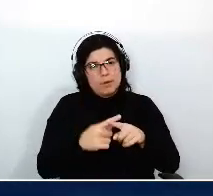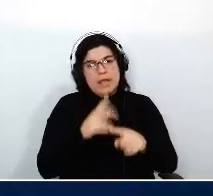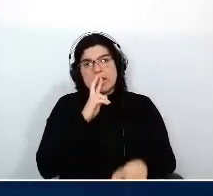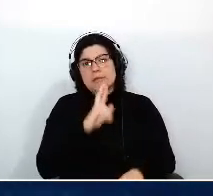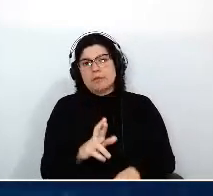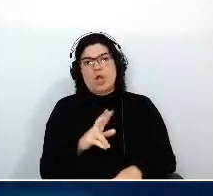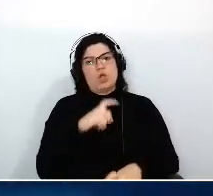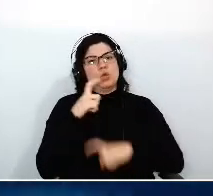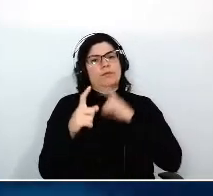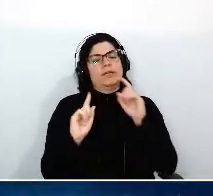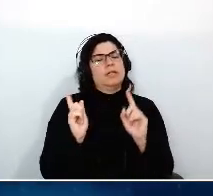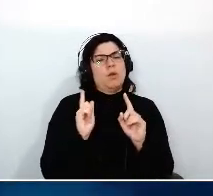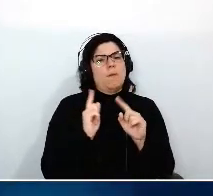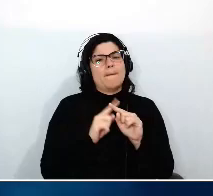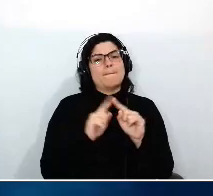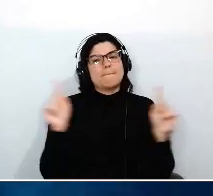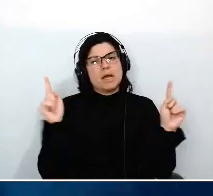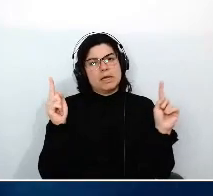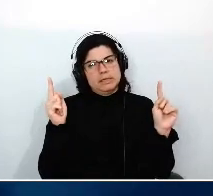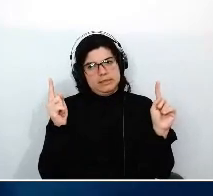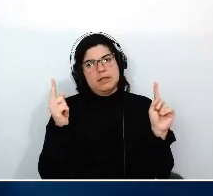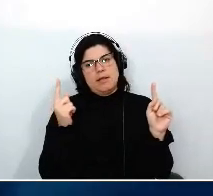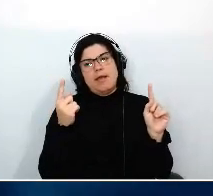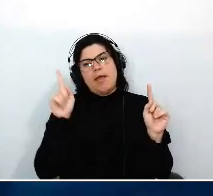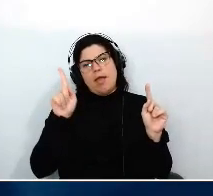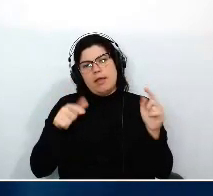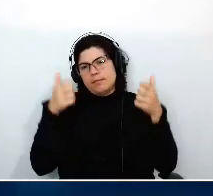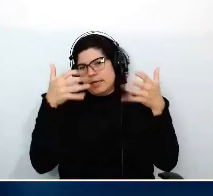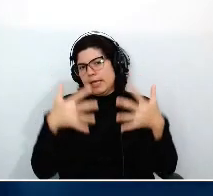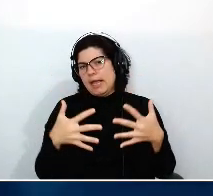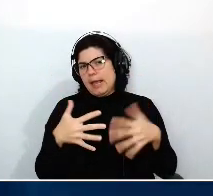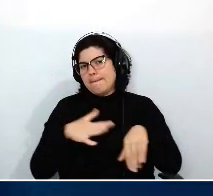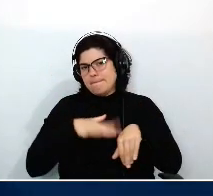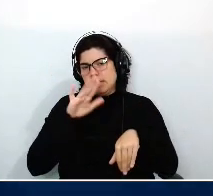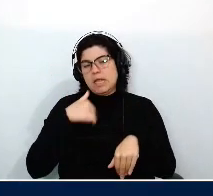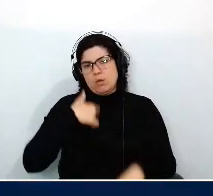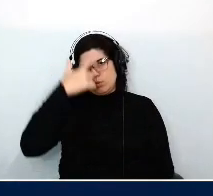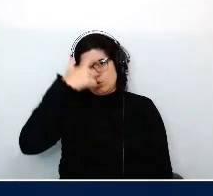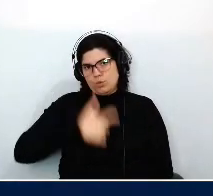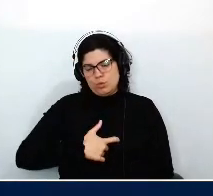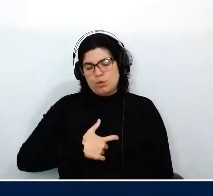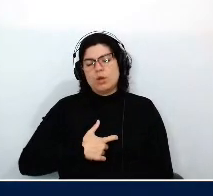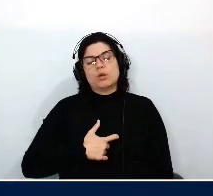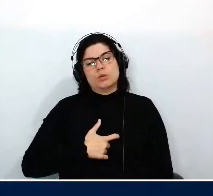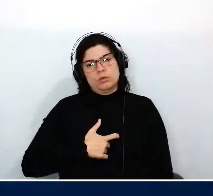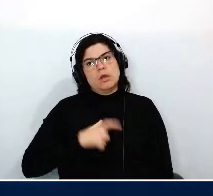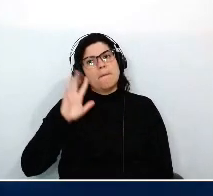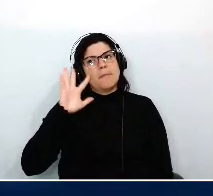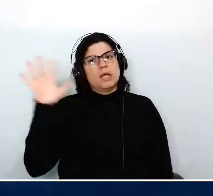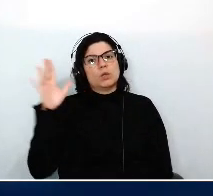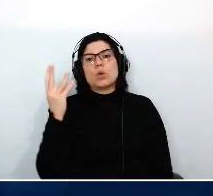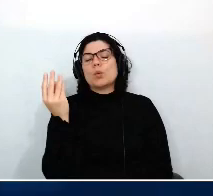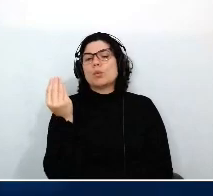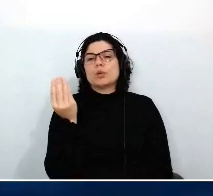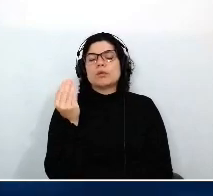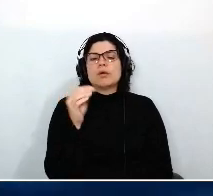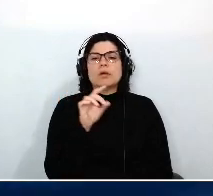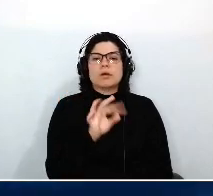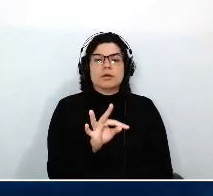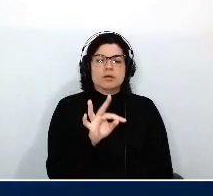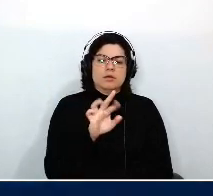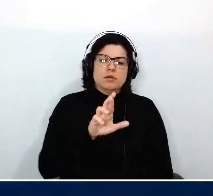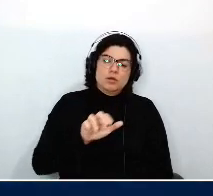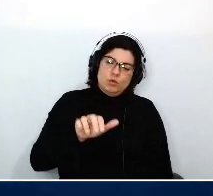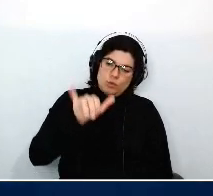que explicando um pouco melhor. Eu sou uma pessoa que eu penso muito em trade-offs com relação às tecnologias que eu